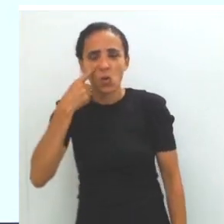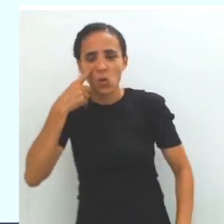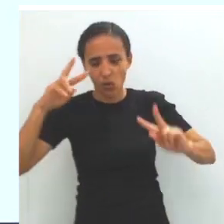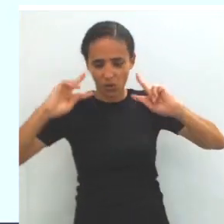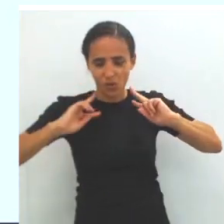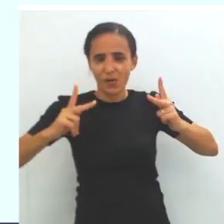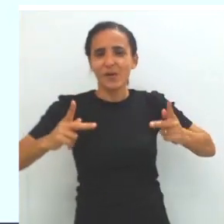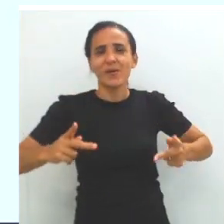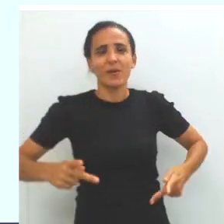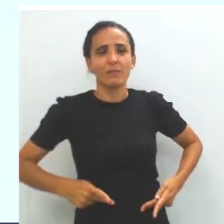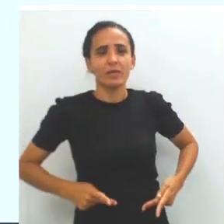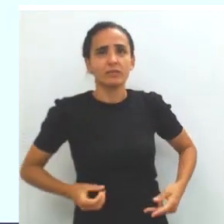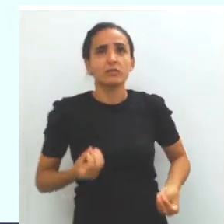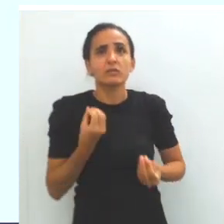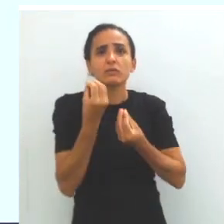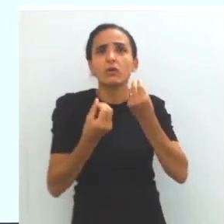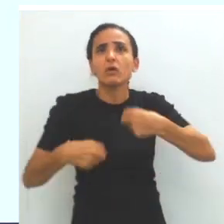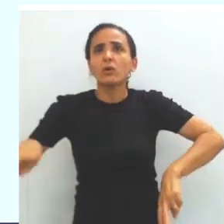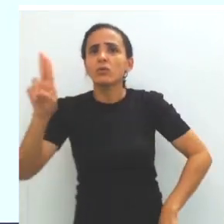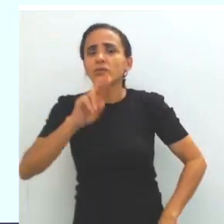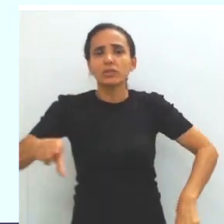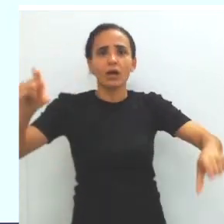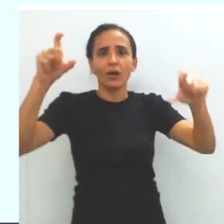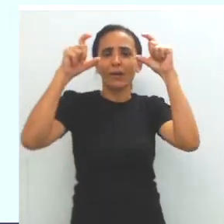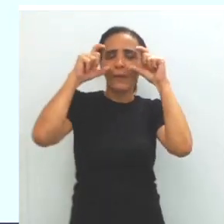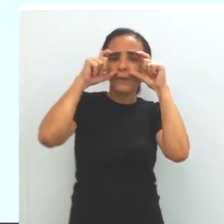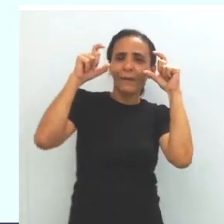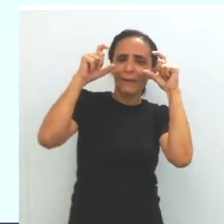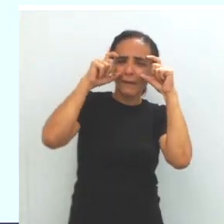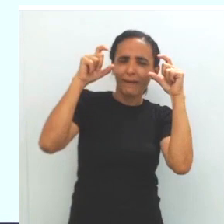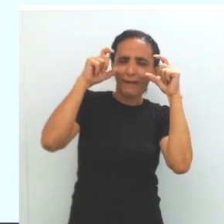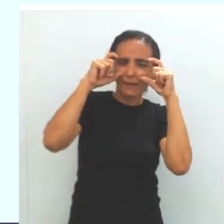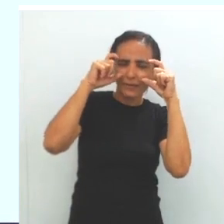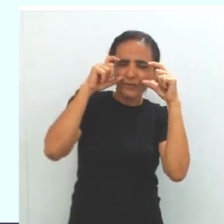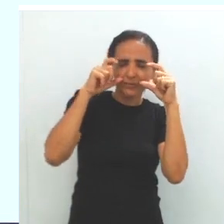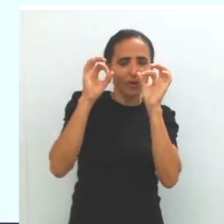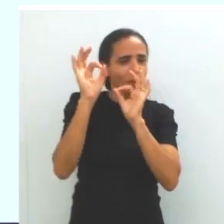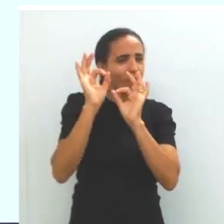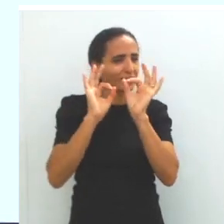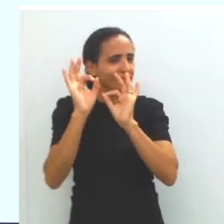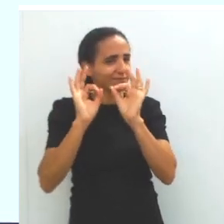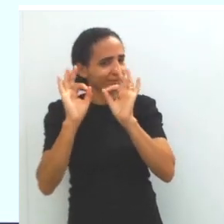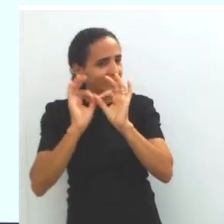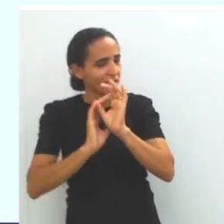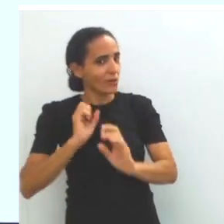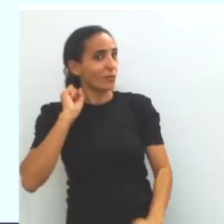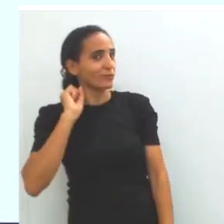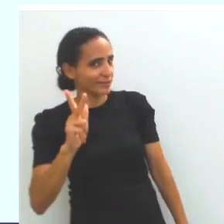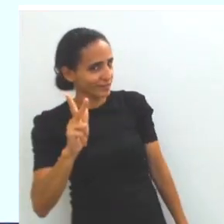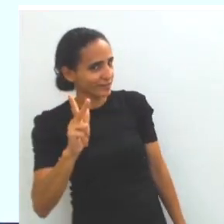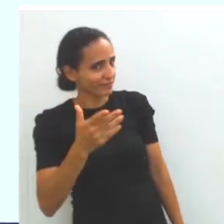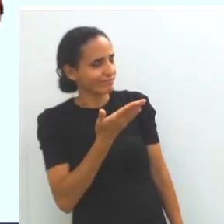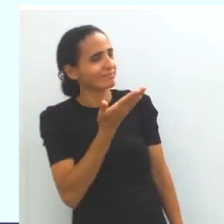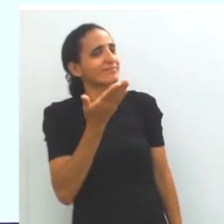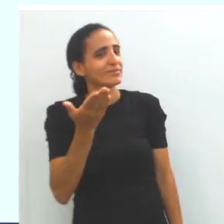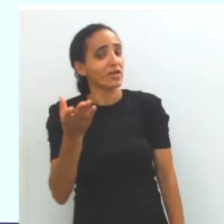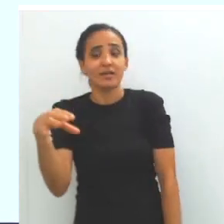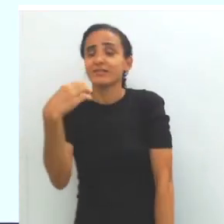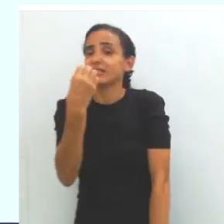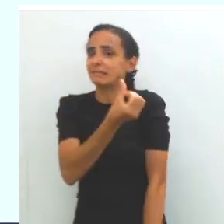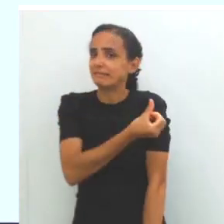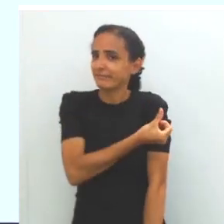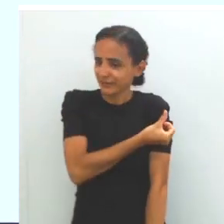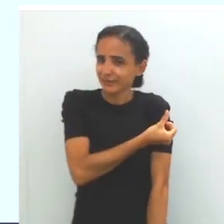olho humano e o uso do óculos e as lentes corretivas, certo?